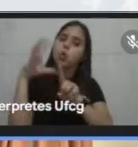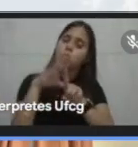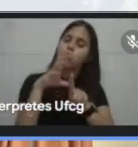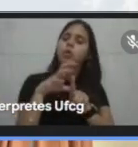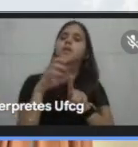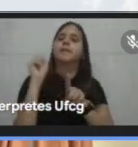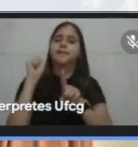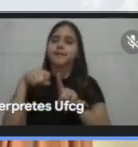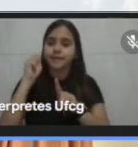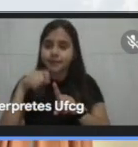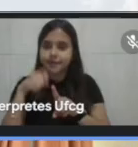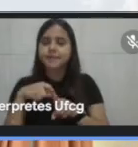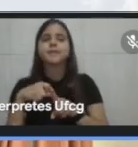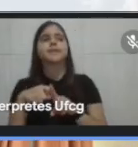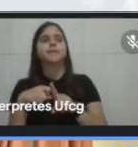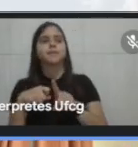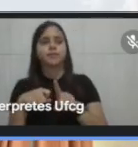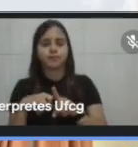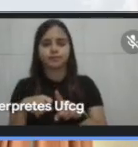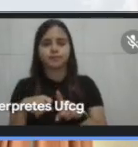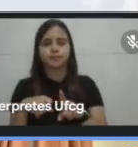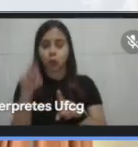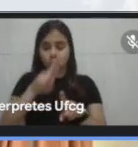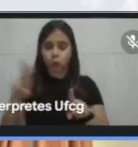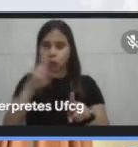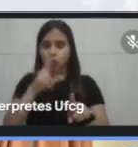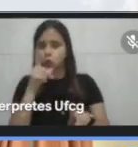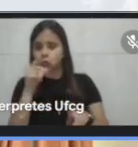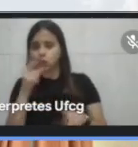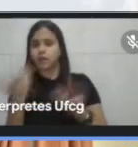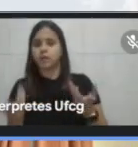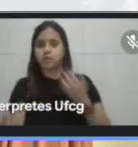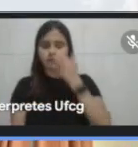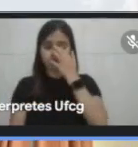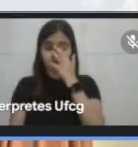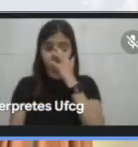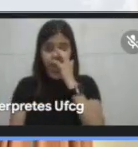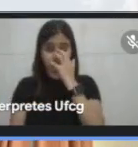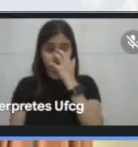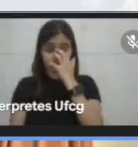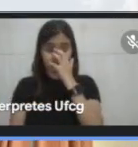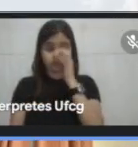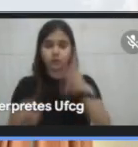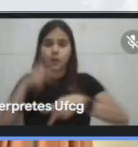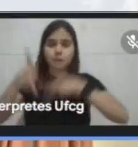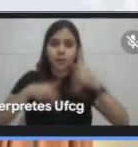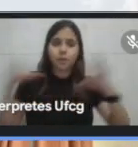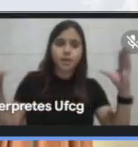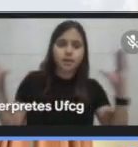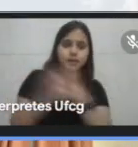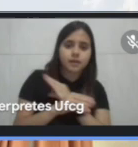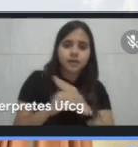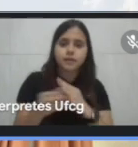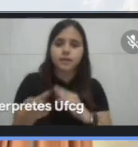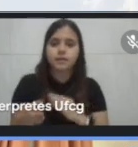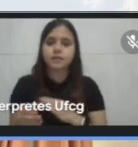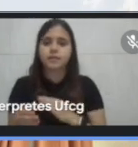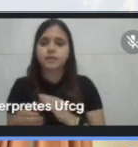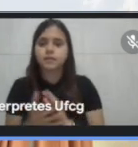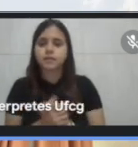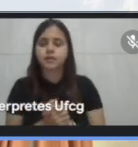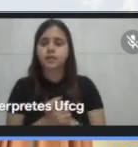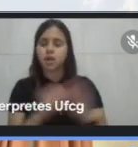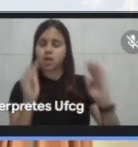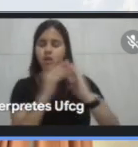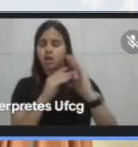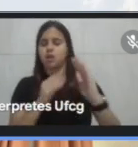censitários, como elas acabam influenciando o consumo de água. Então, população total, residência por domicílio, gênero e rendimento da família. Troquei